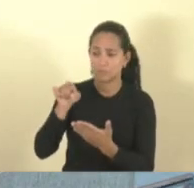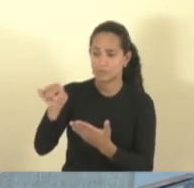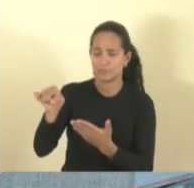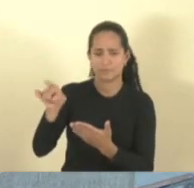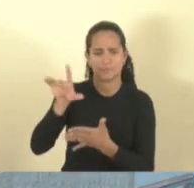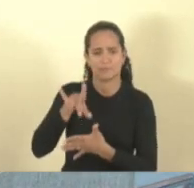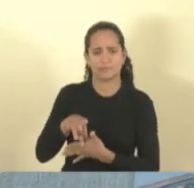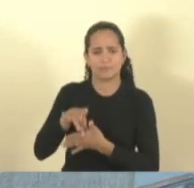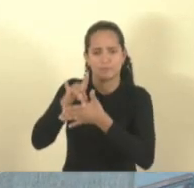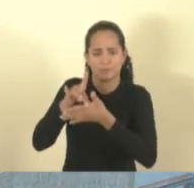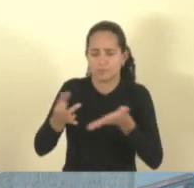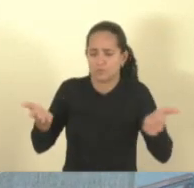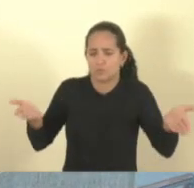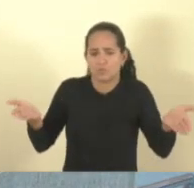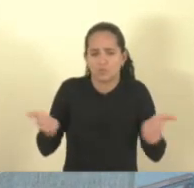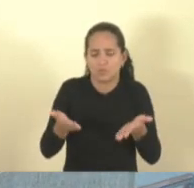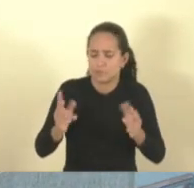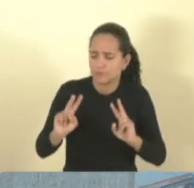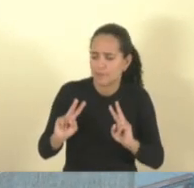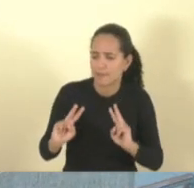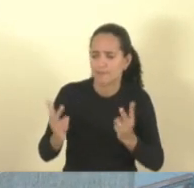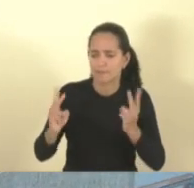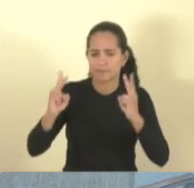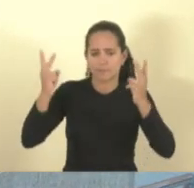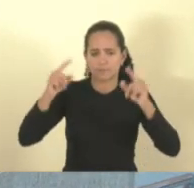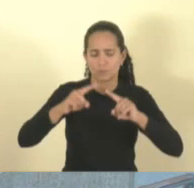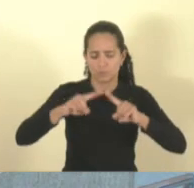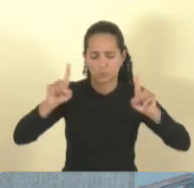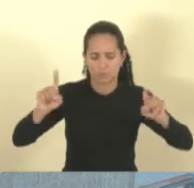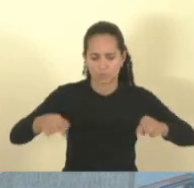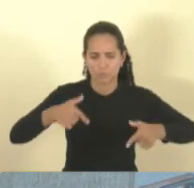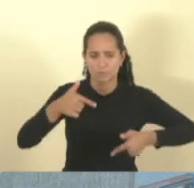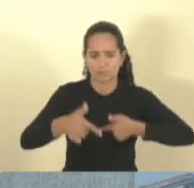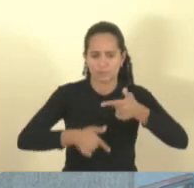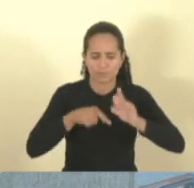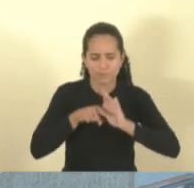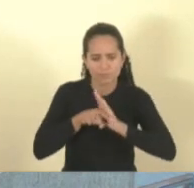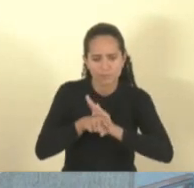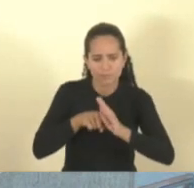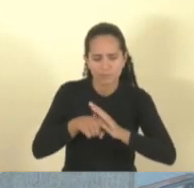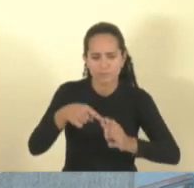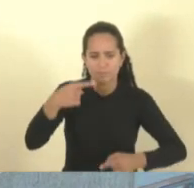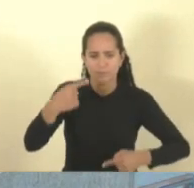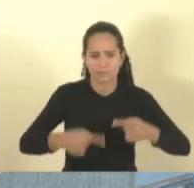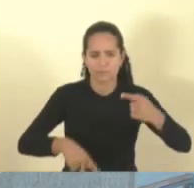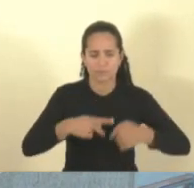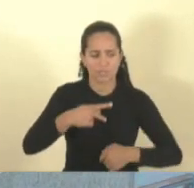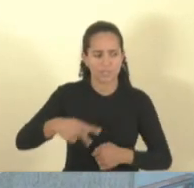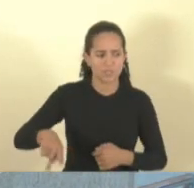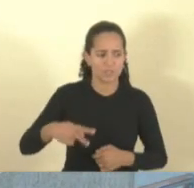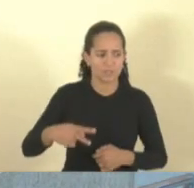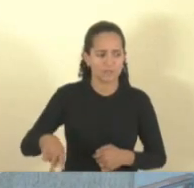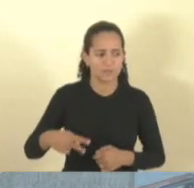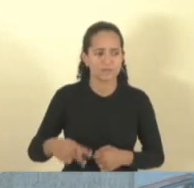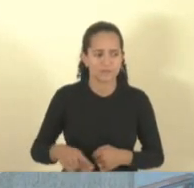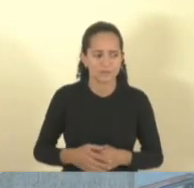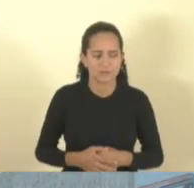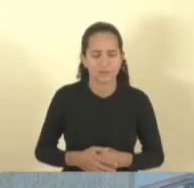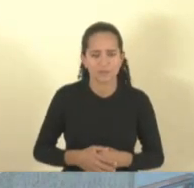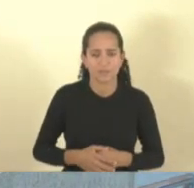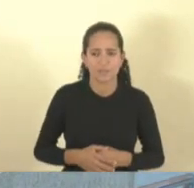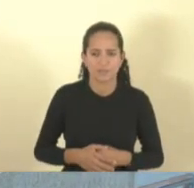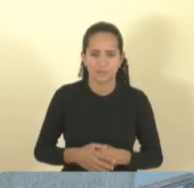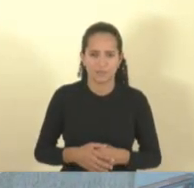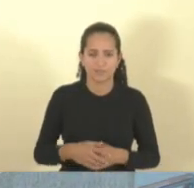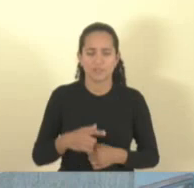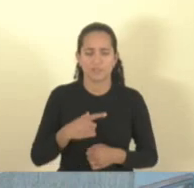liderando esse movimento de valorização da carreira dos especialistas em políticas públicas e gestão governamental. É um prazer